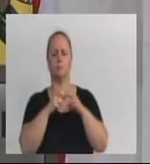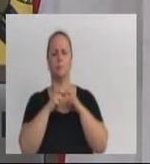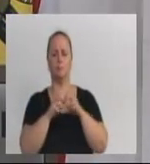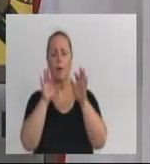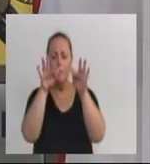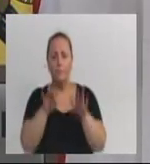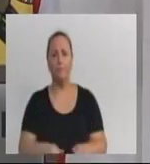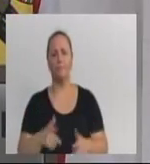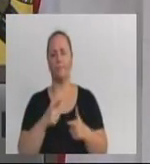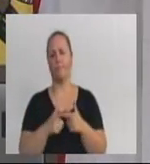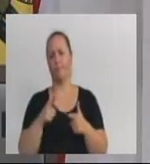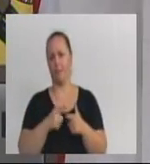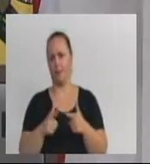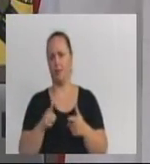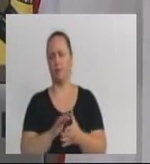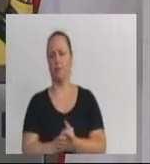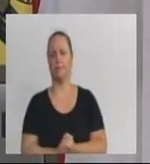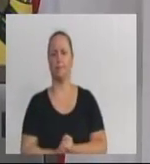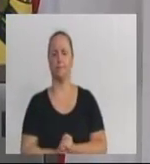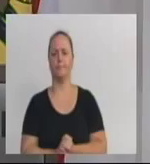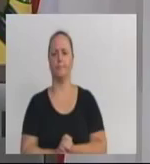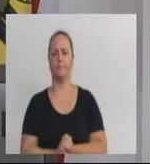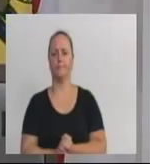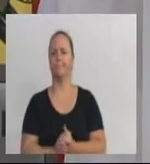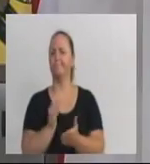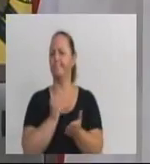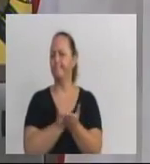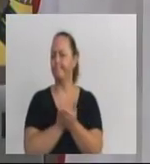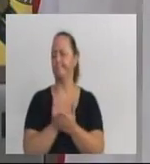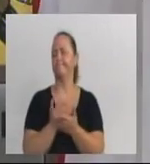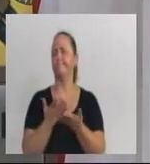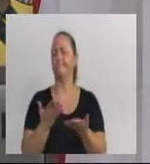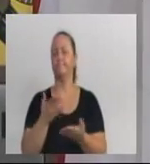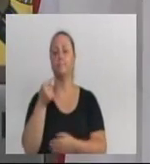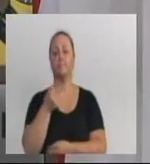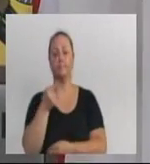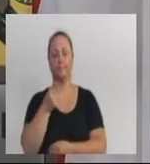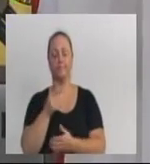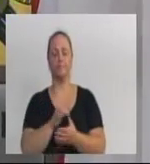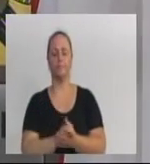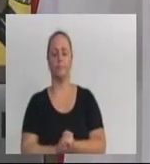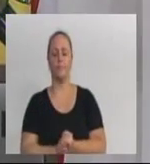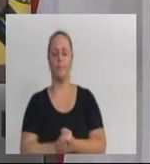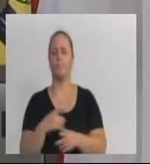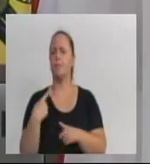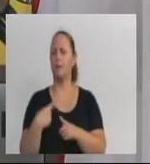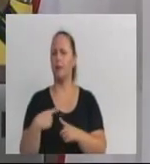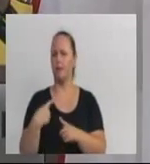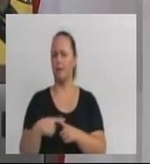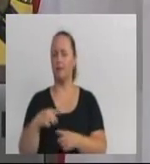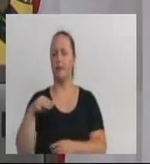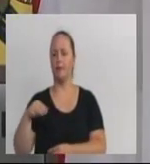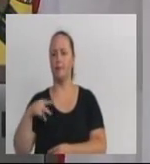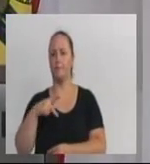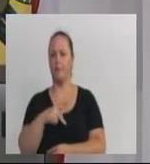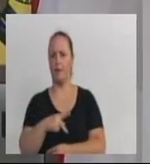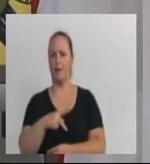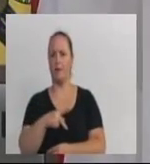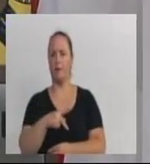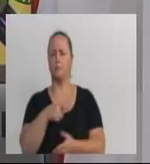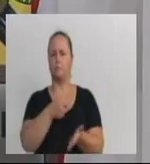resolva. Primeiro, por que o MP é que